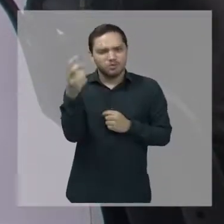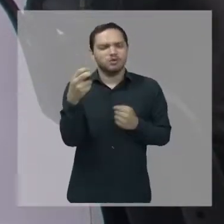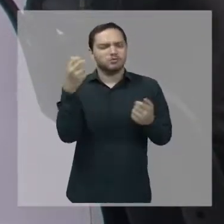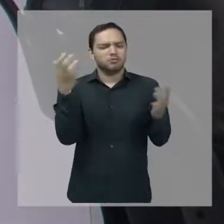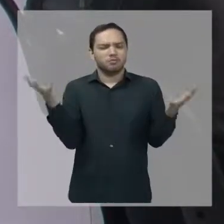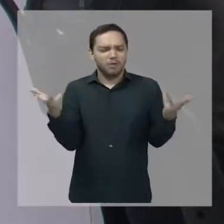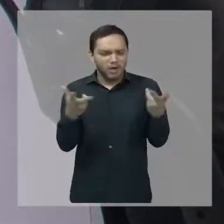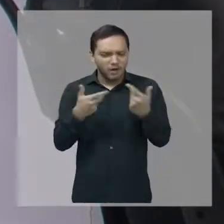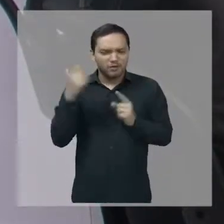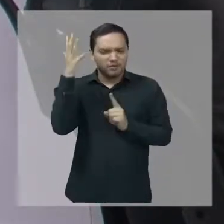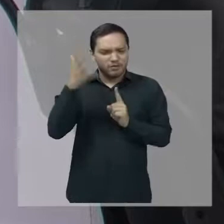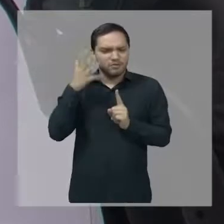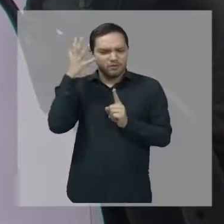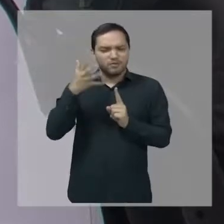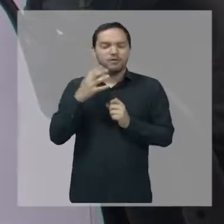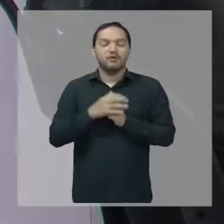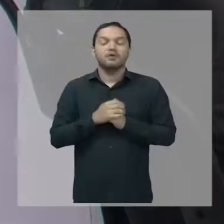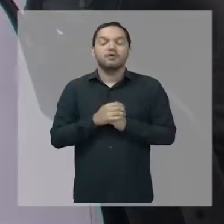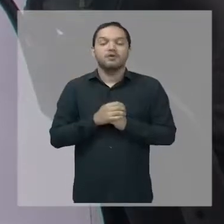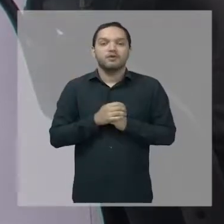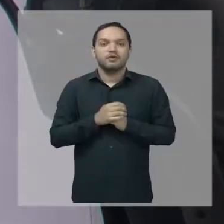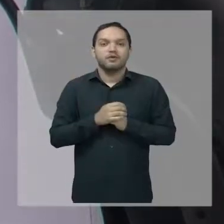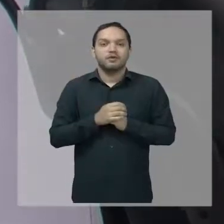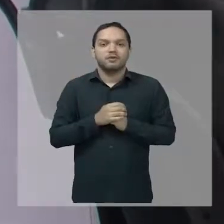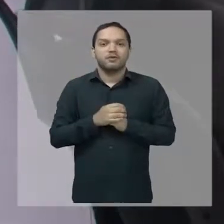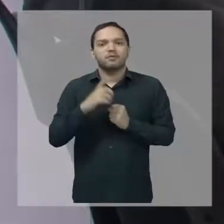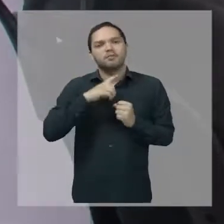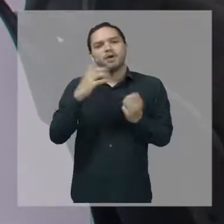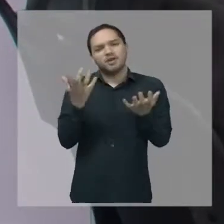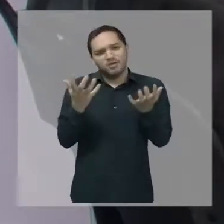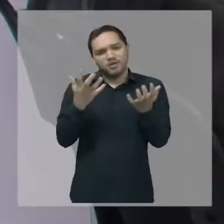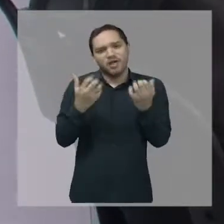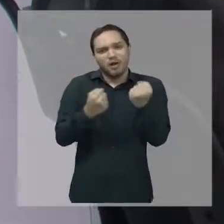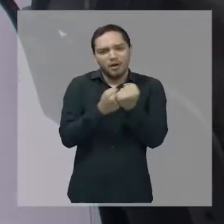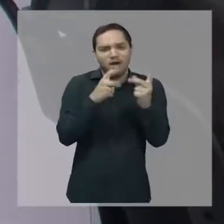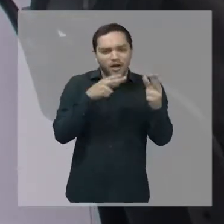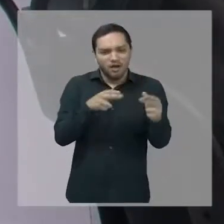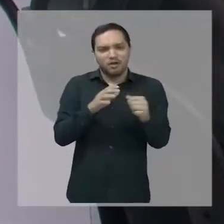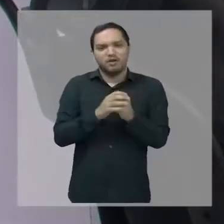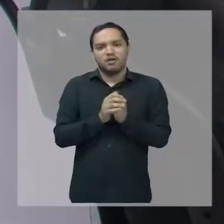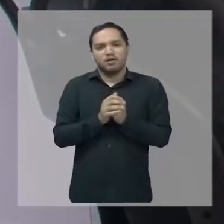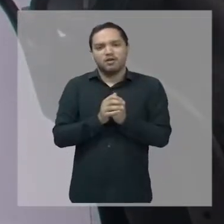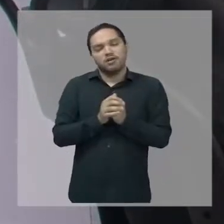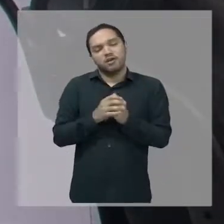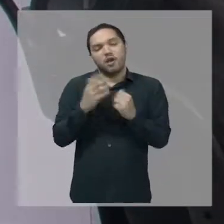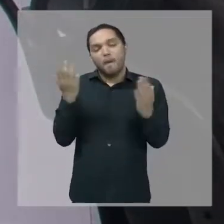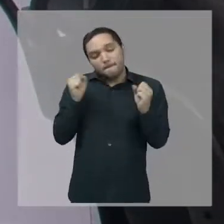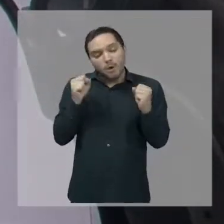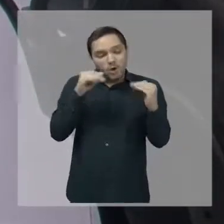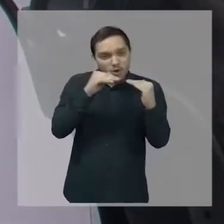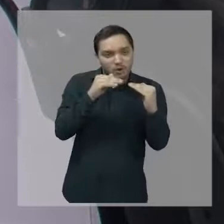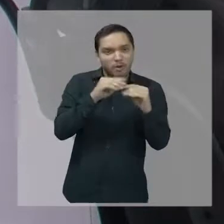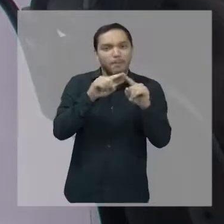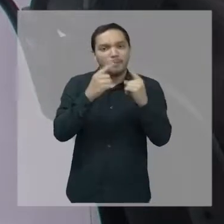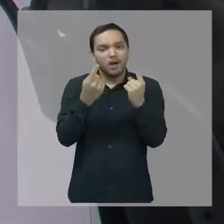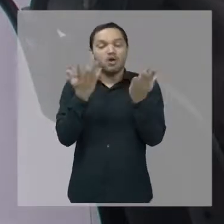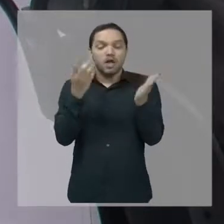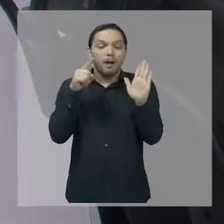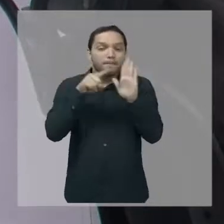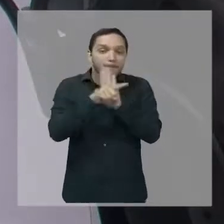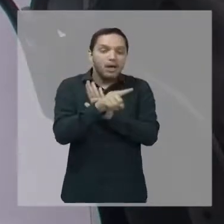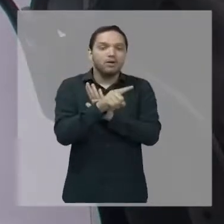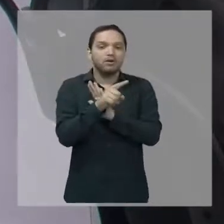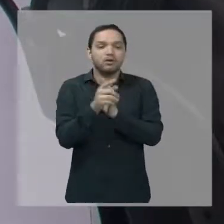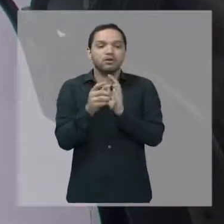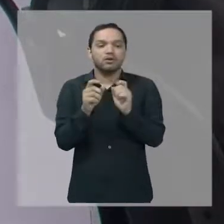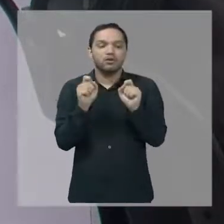brilhante, é fluente, e a gente daí a pouco está querendo até aderir a sua tese. Mas antes de que eu possa até aderir, eu gostaria de